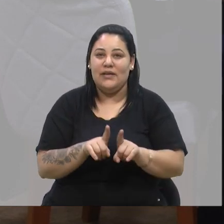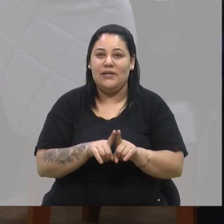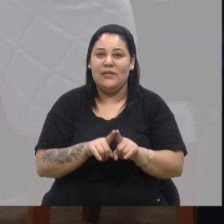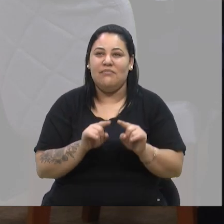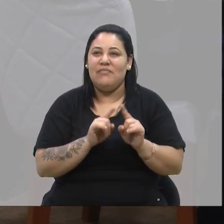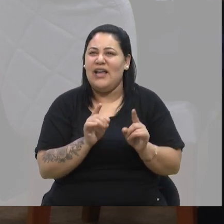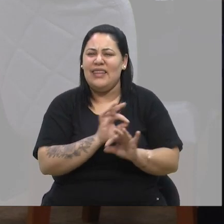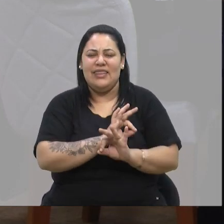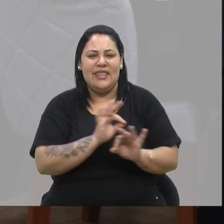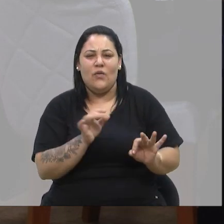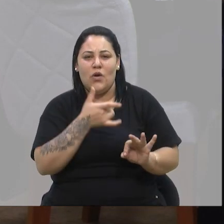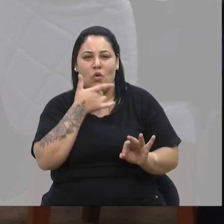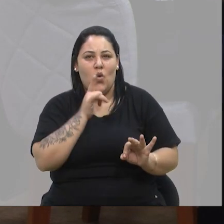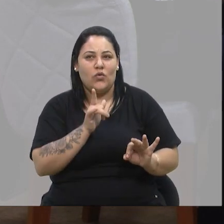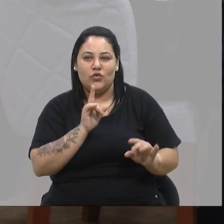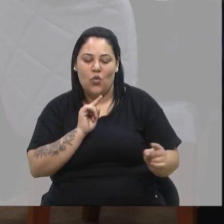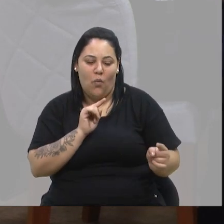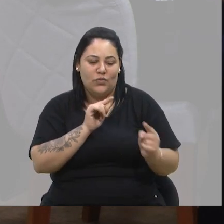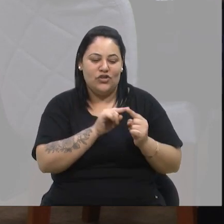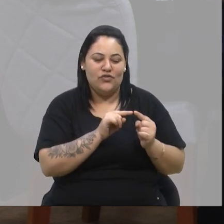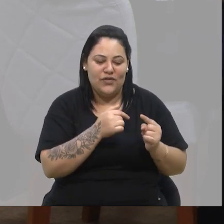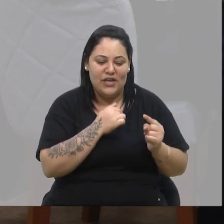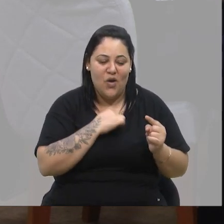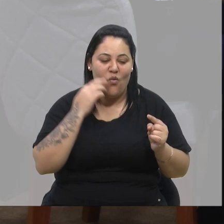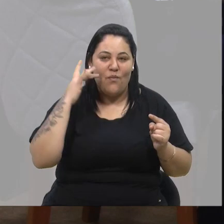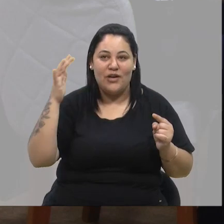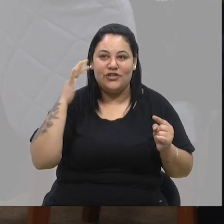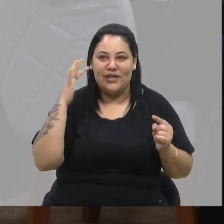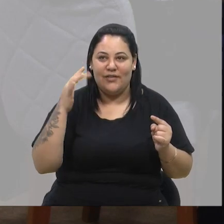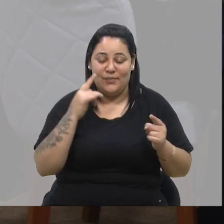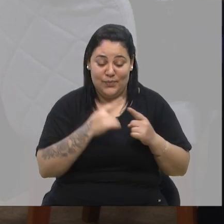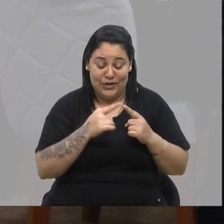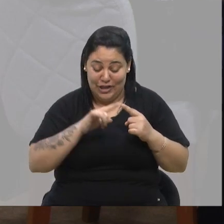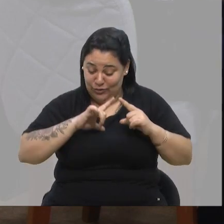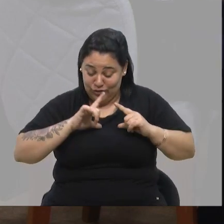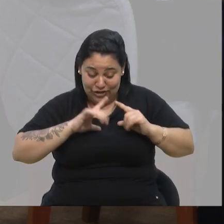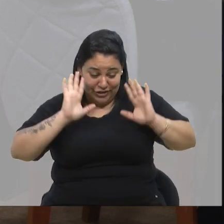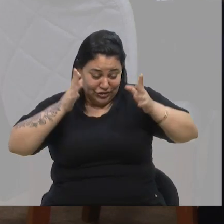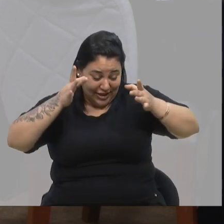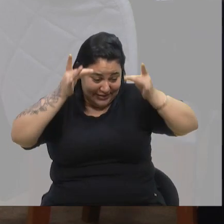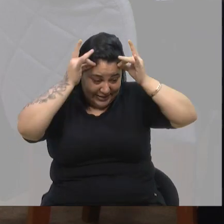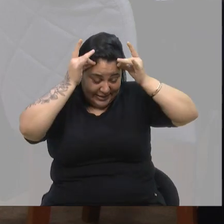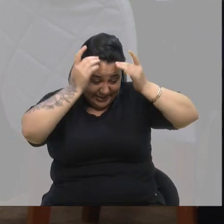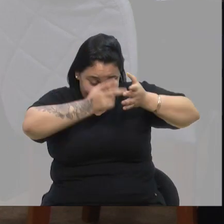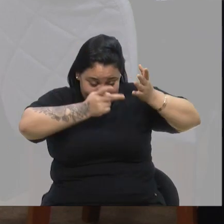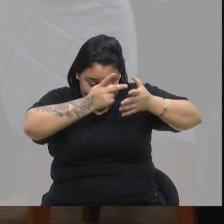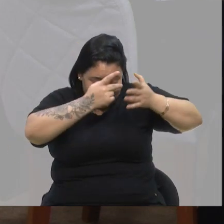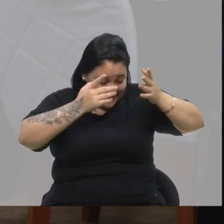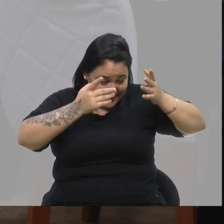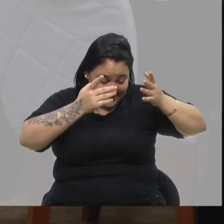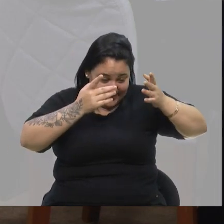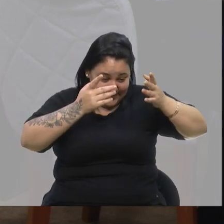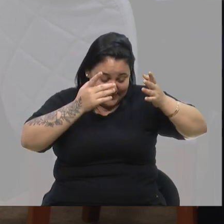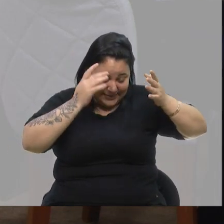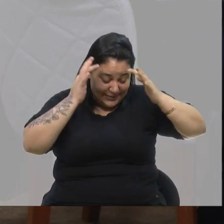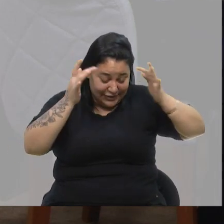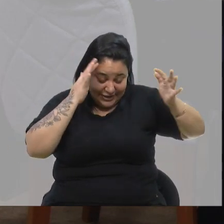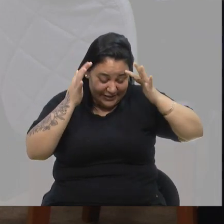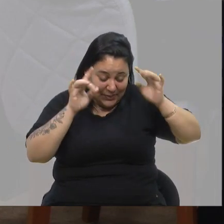né? Mas nenhuma conseguiu chegar naquilo que eu imaginava, porque eu tinha um desenho na minha cabeça, mas como eu não